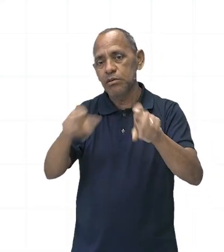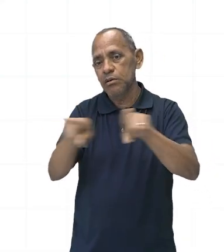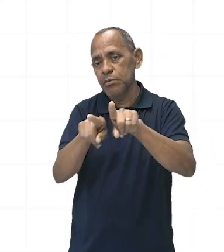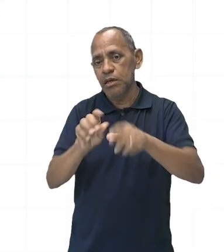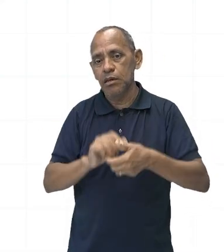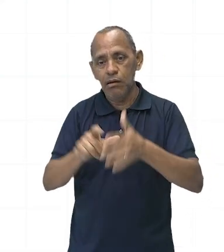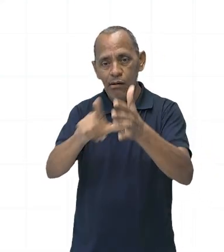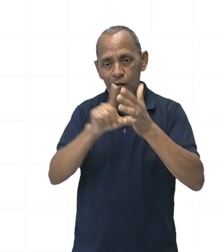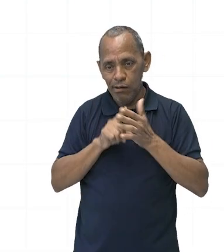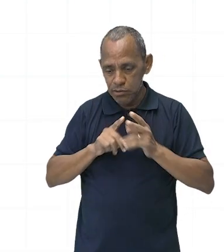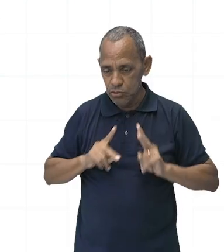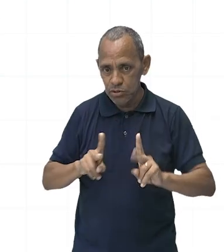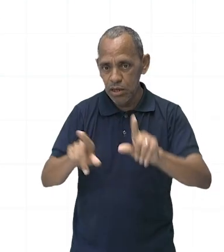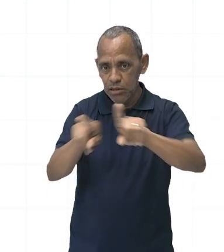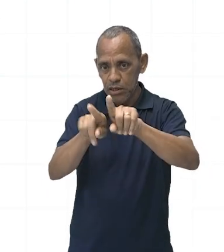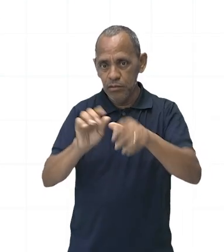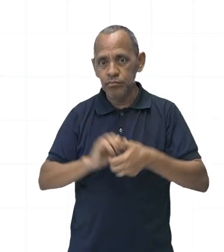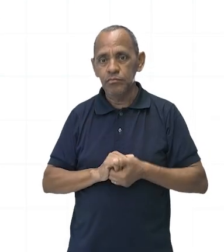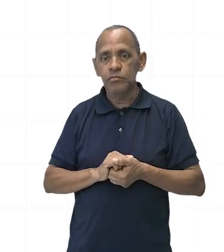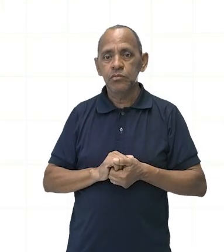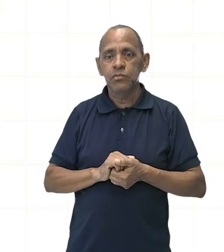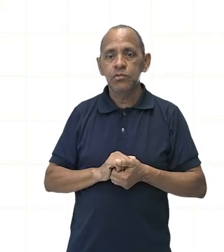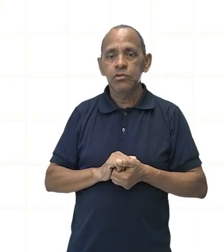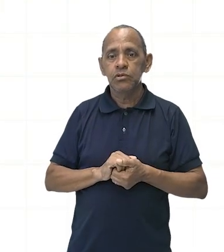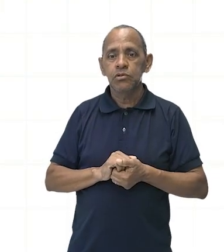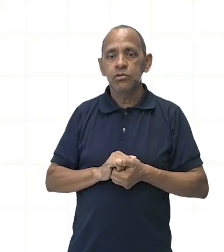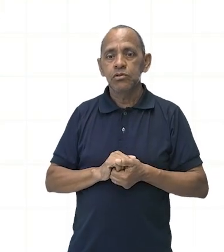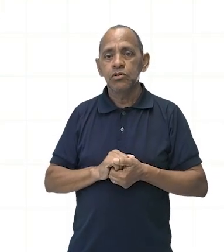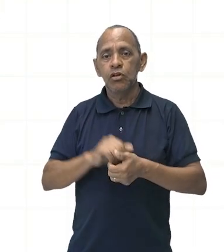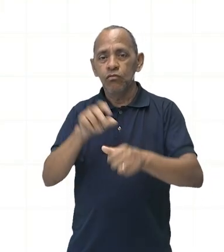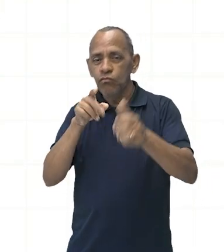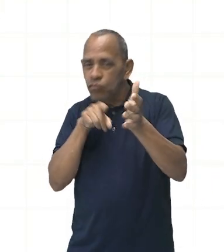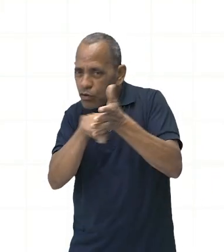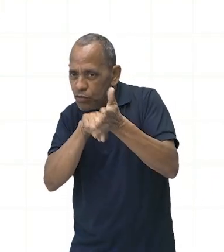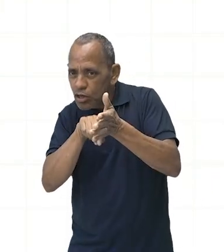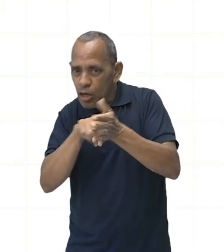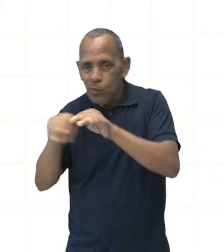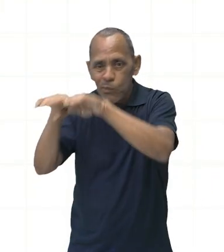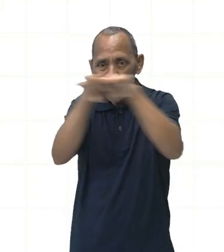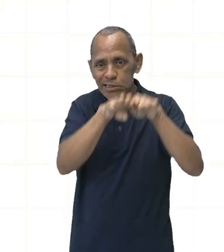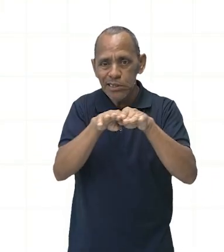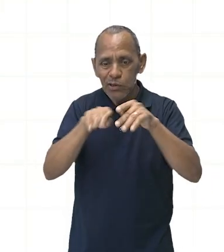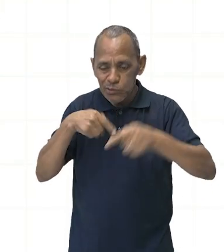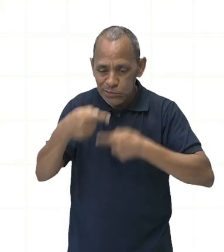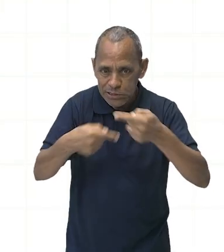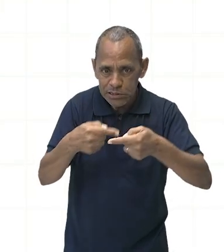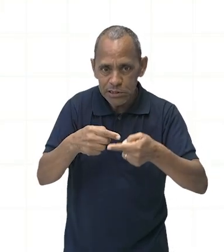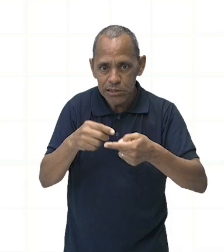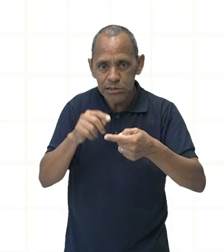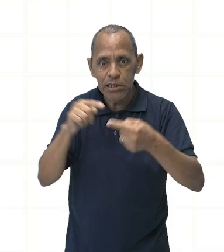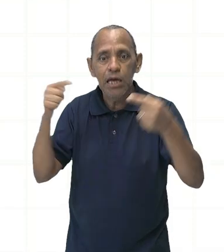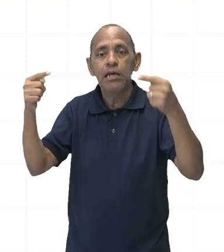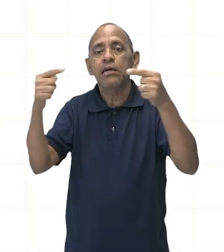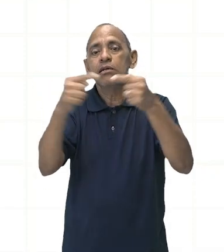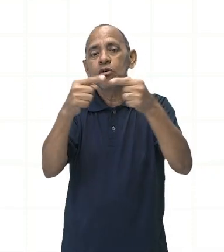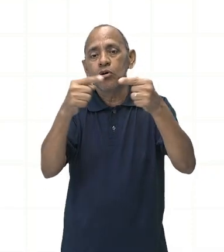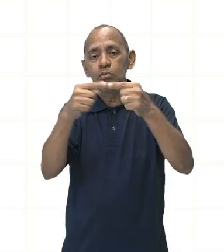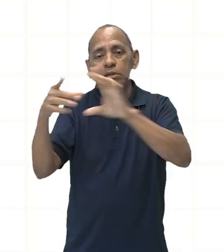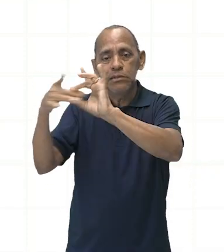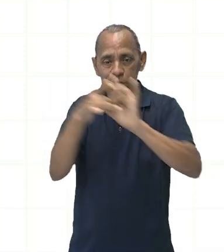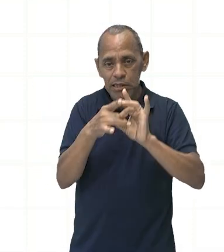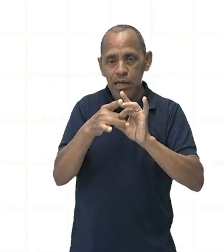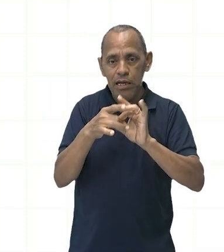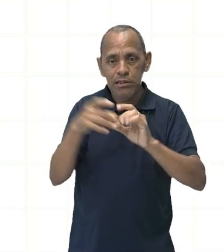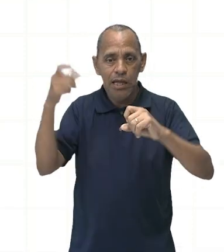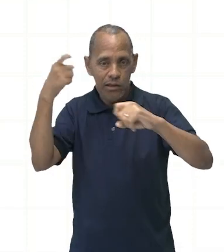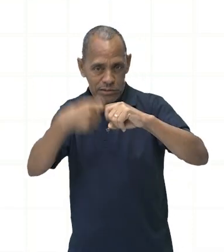pode perceber também, antes de continuar, é que quando a gente trata de um padrão de herança ligada ao